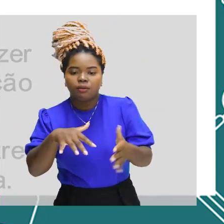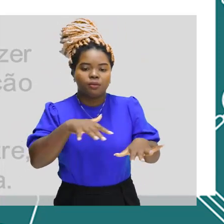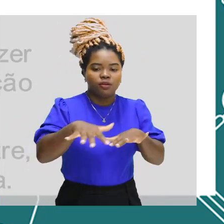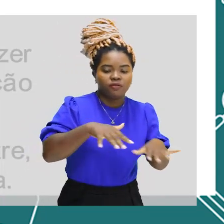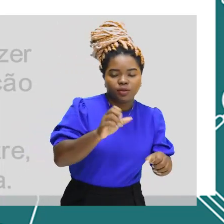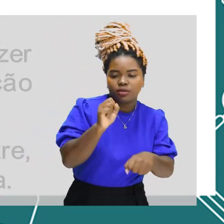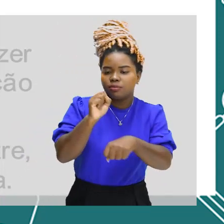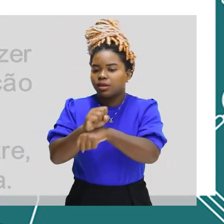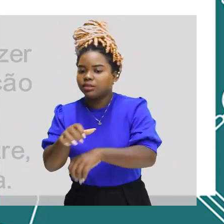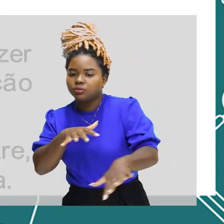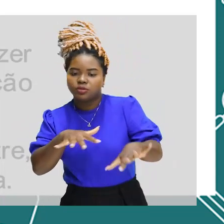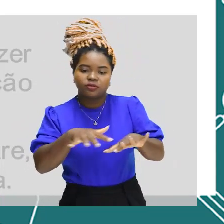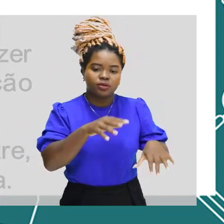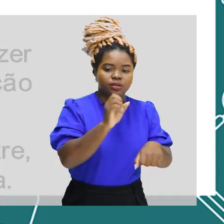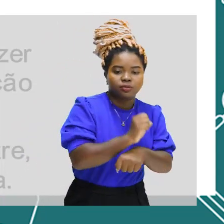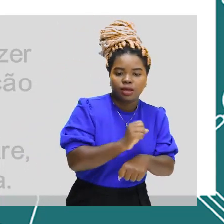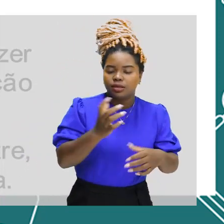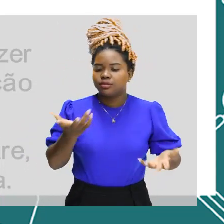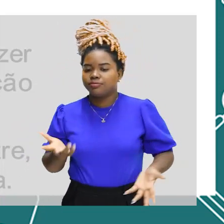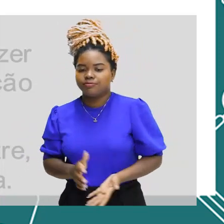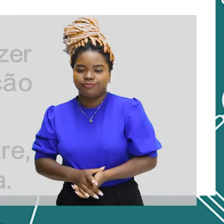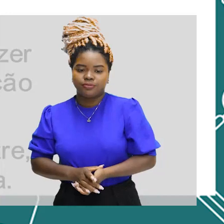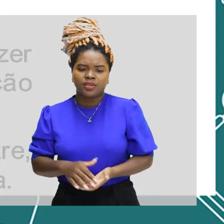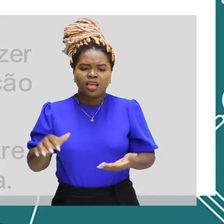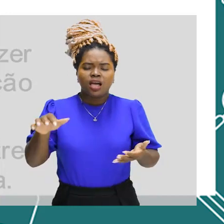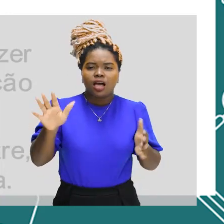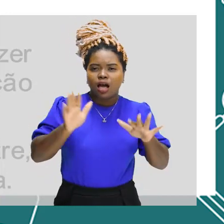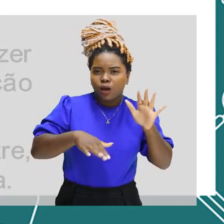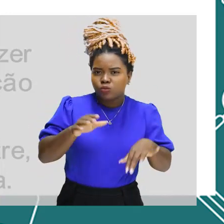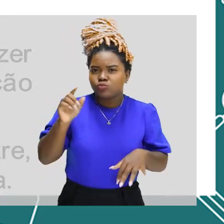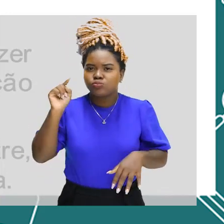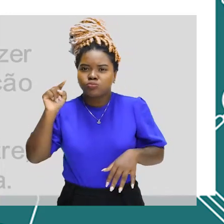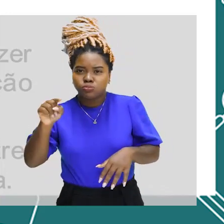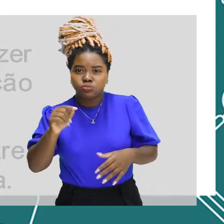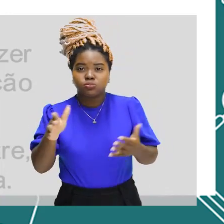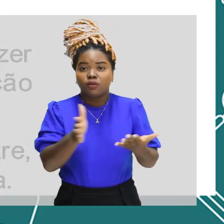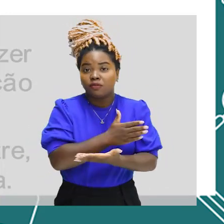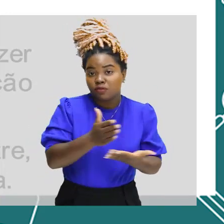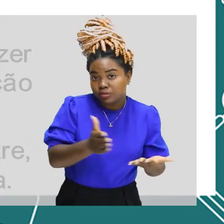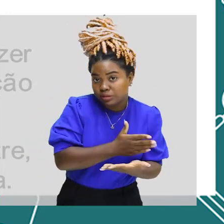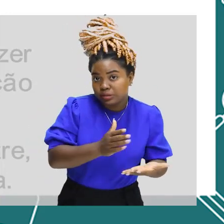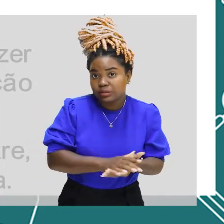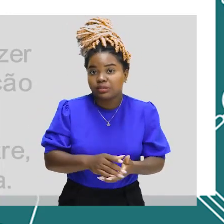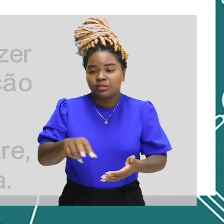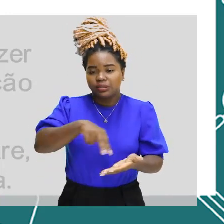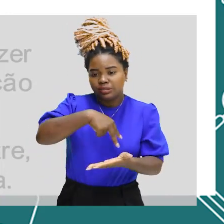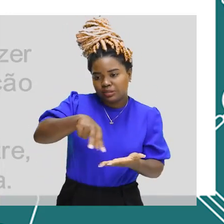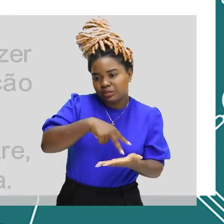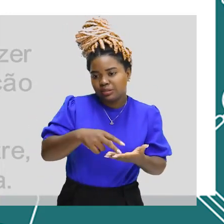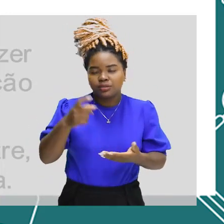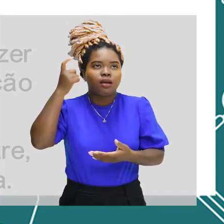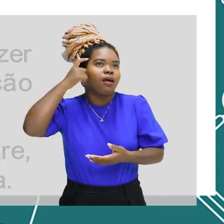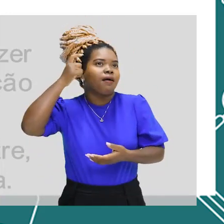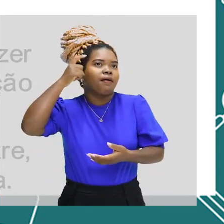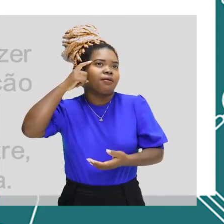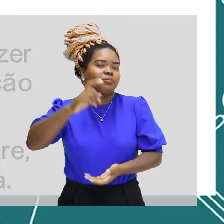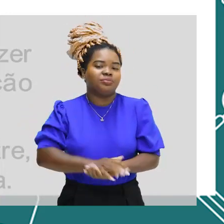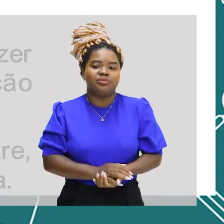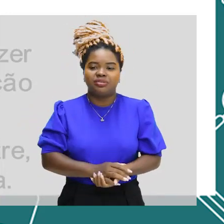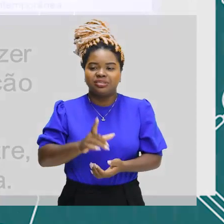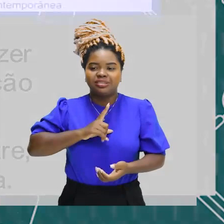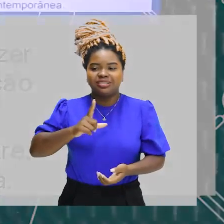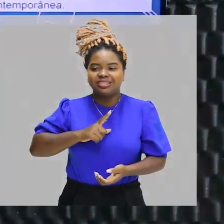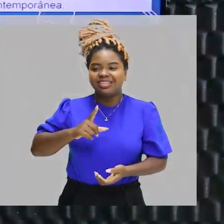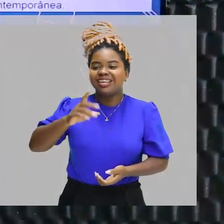na dança, tem na música, certo? Alguns de vocês dançam mentalmente, ainda mais quando vem aquela música do TikTok, que começa a fazer movimento, né? Não sei